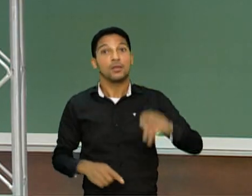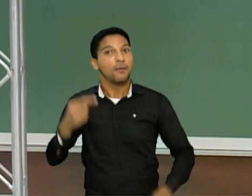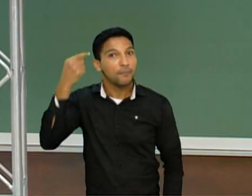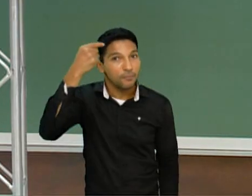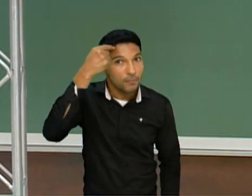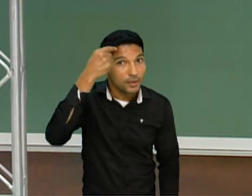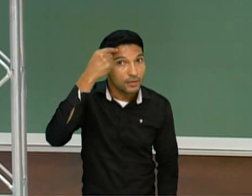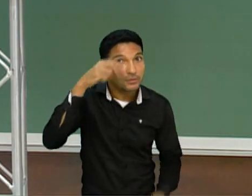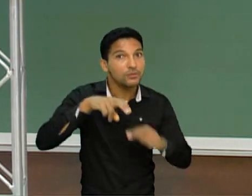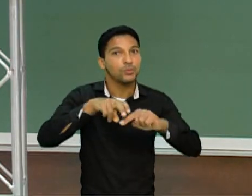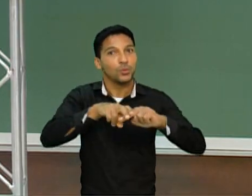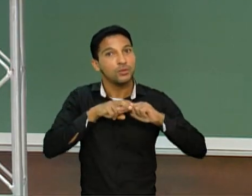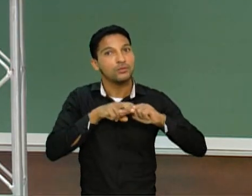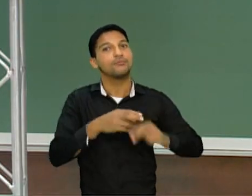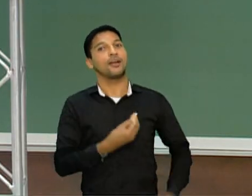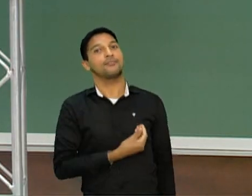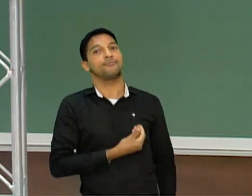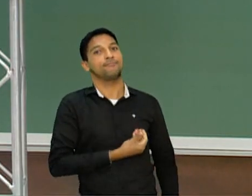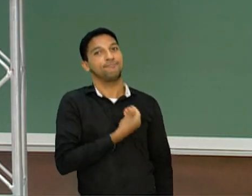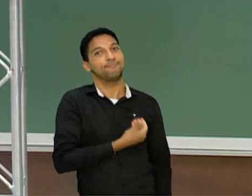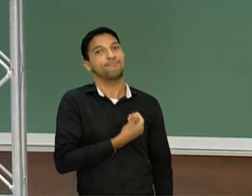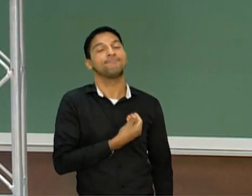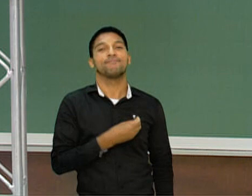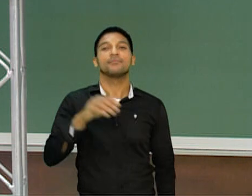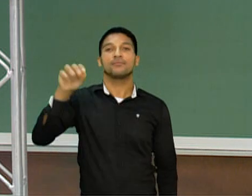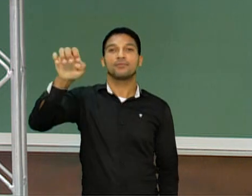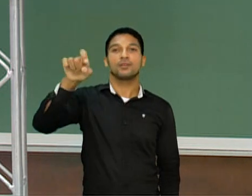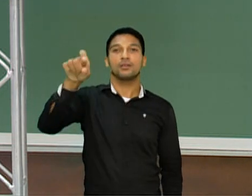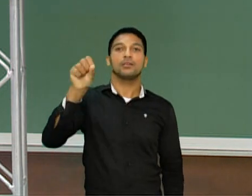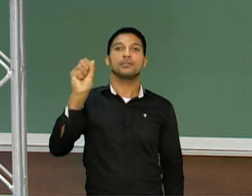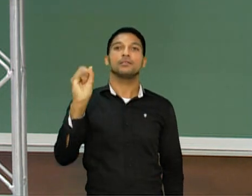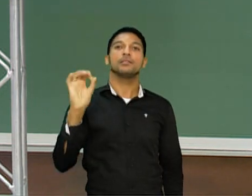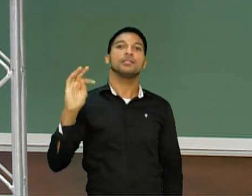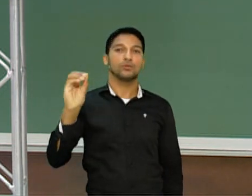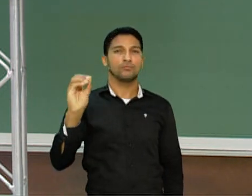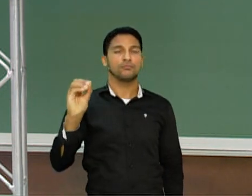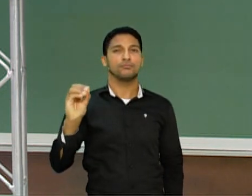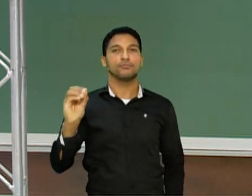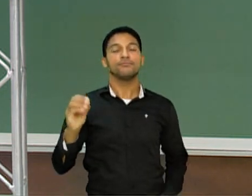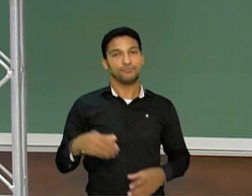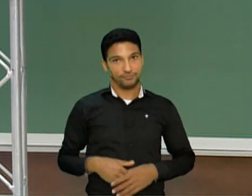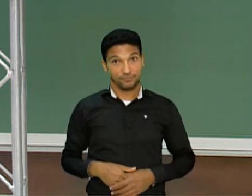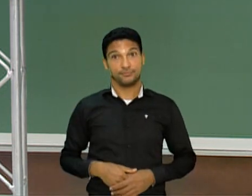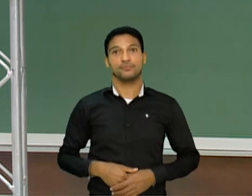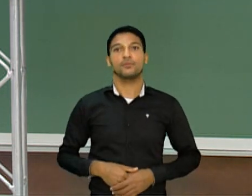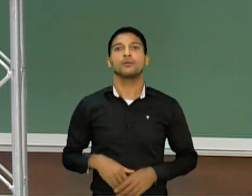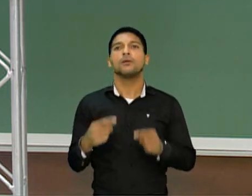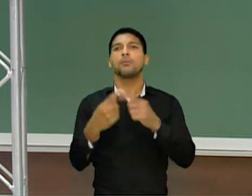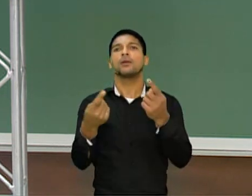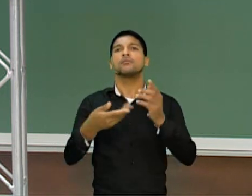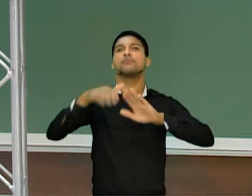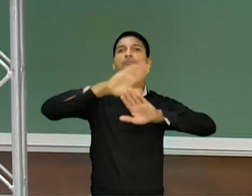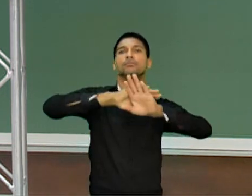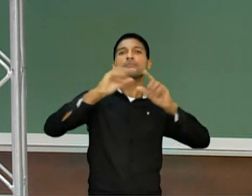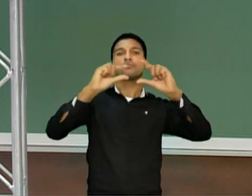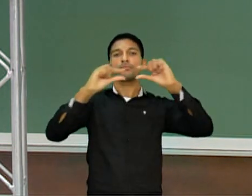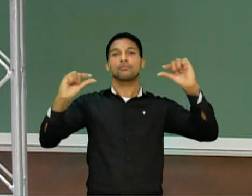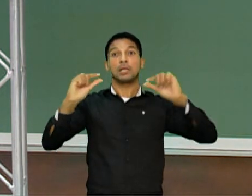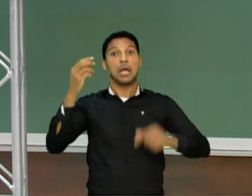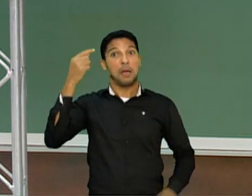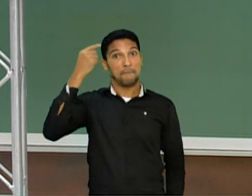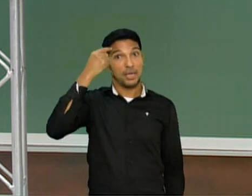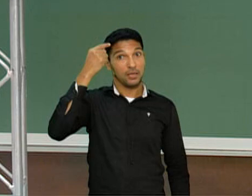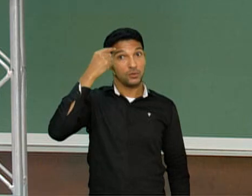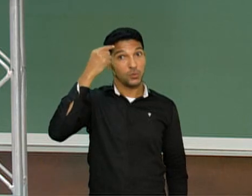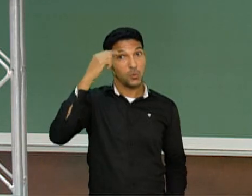Penso, logo existo. Bom, parece uma questão de livre tradução somente, mas não. A grande questão é que existe uma